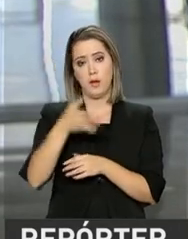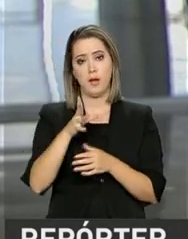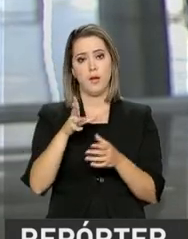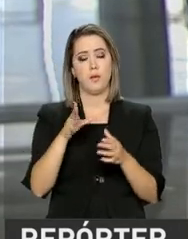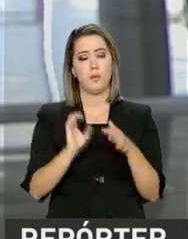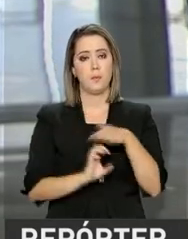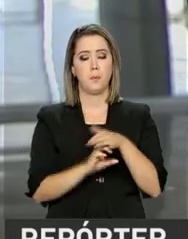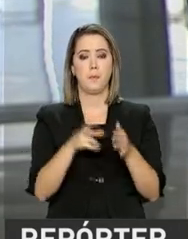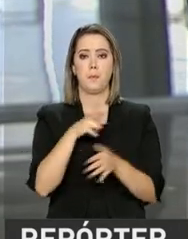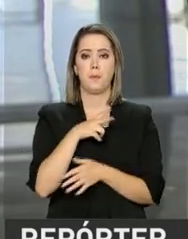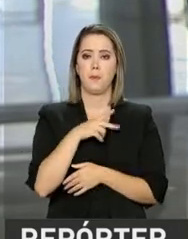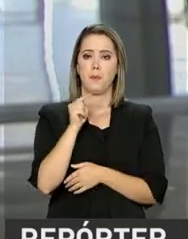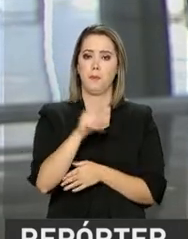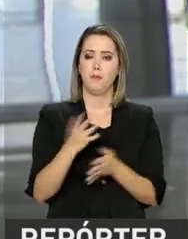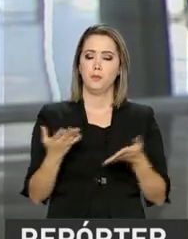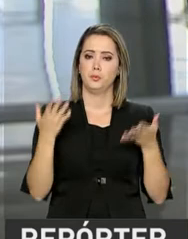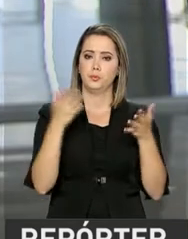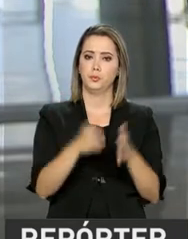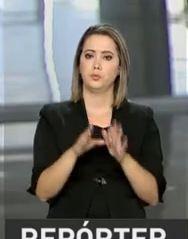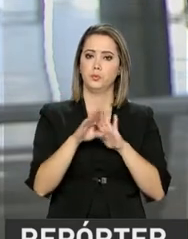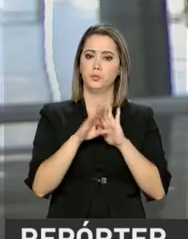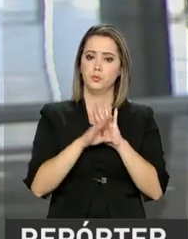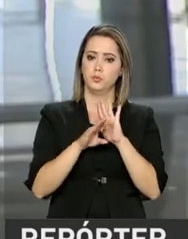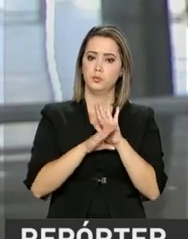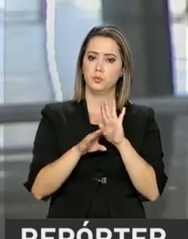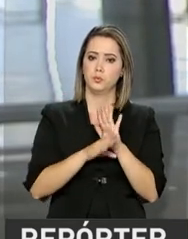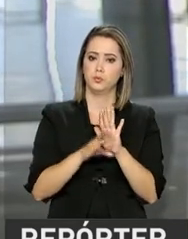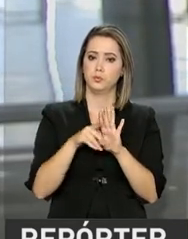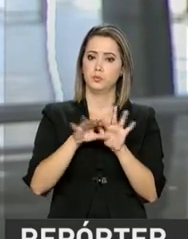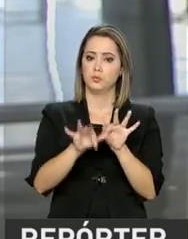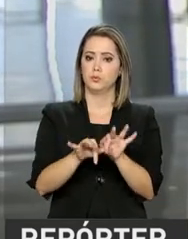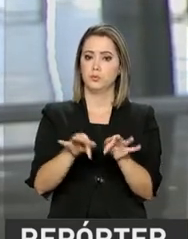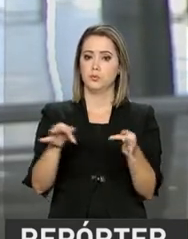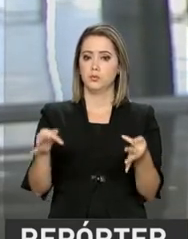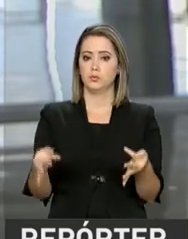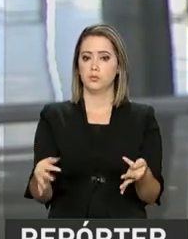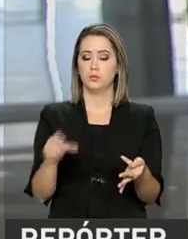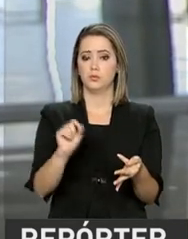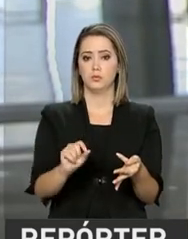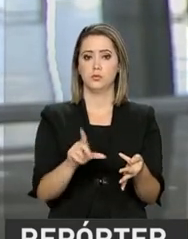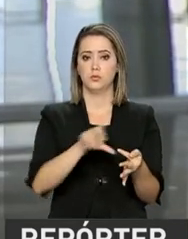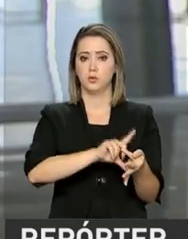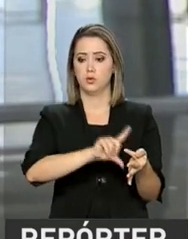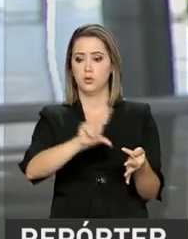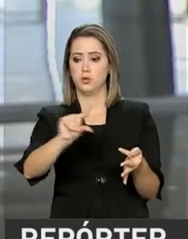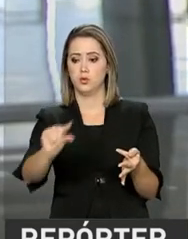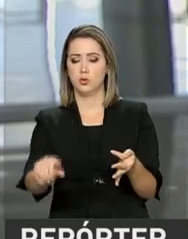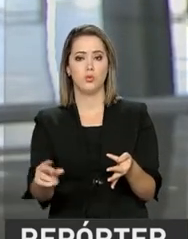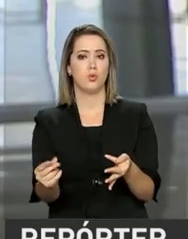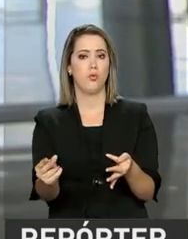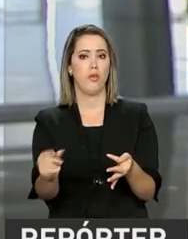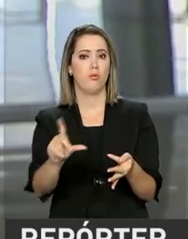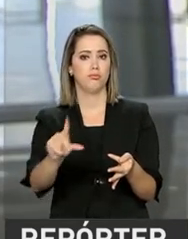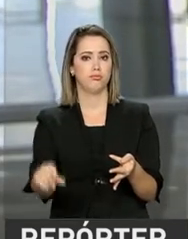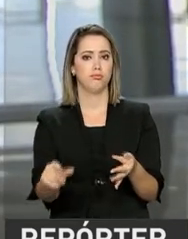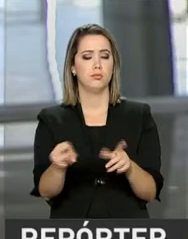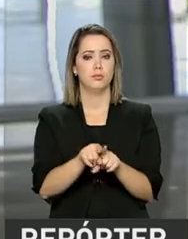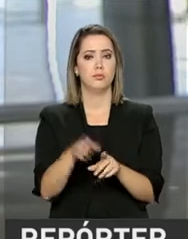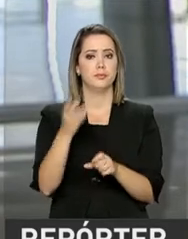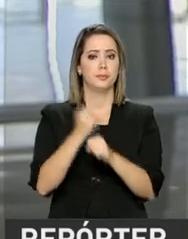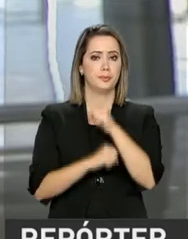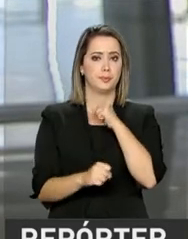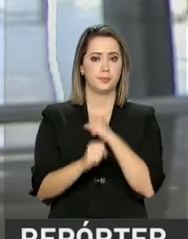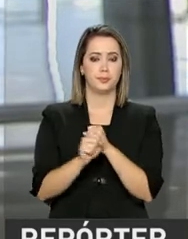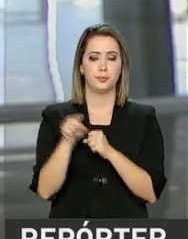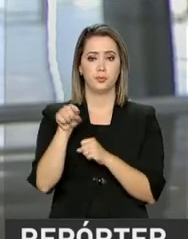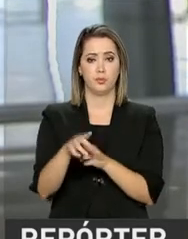privada faz parte do plano de desinvestimentos da companhia que vem sendo colocado em prática desde o ano passado